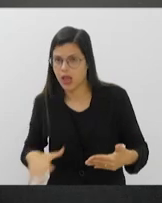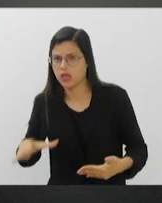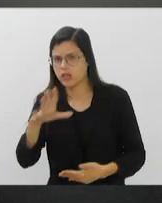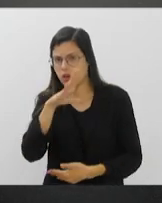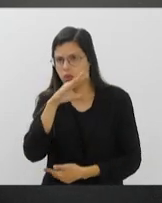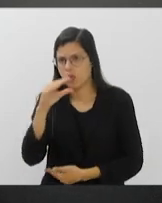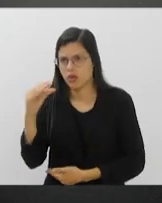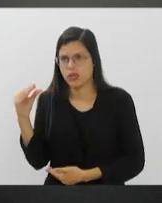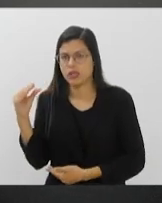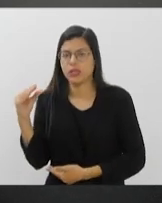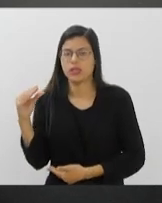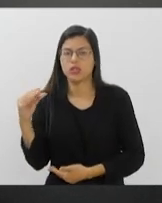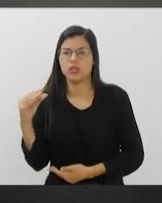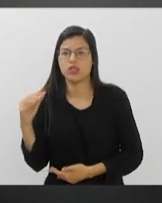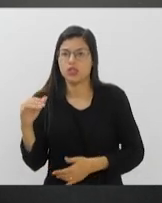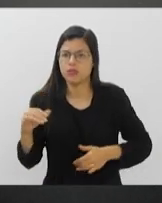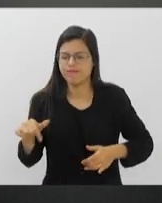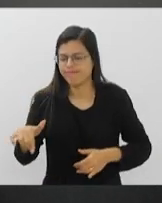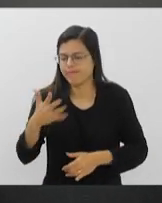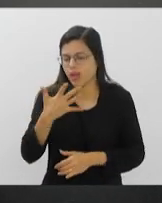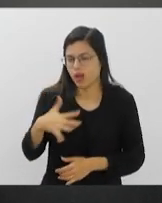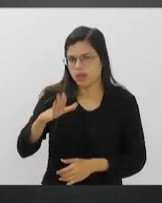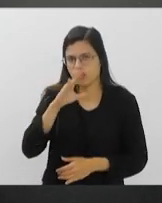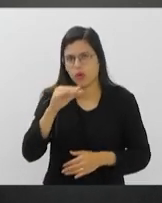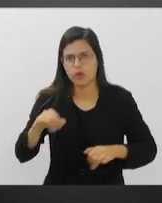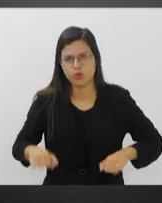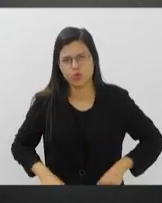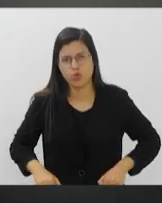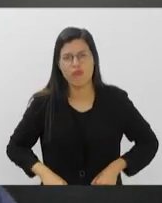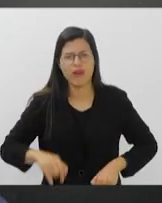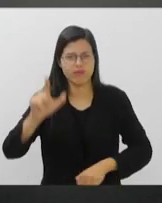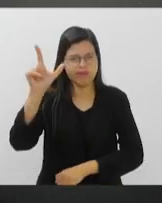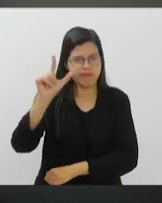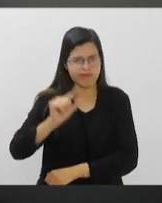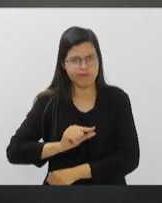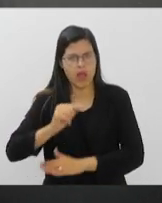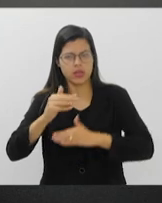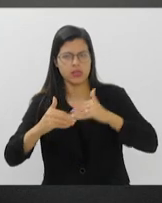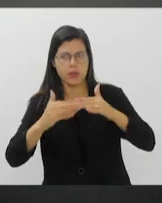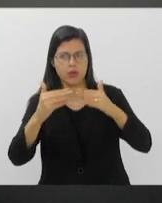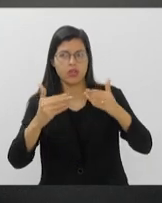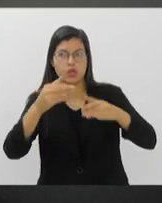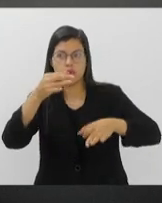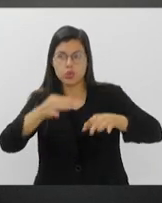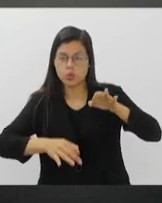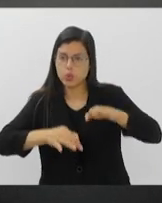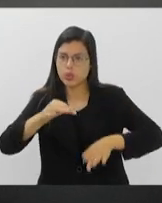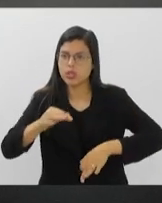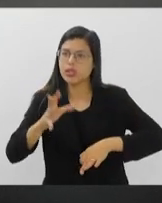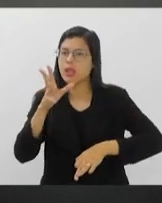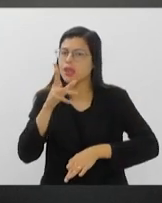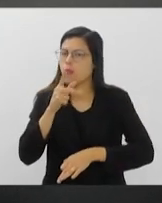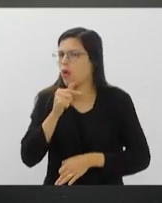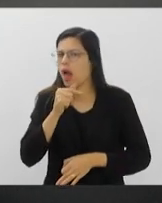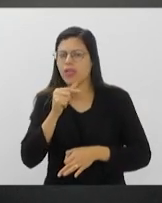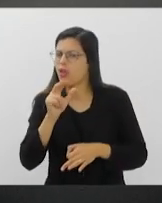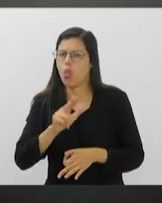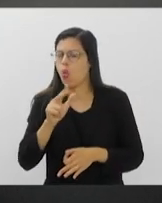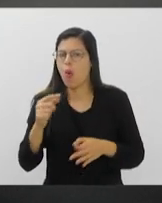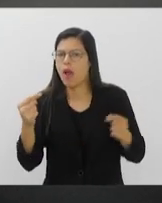então que ela sofra o menos possível nesse processo todo Justiça demorada injustiça já dizia Rui